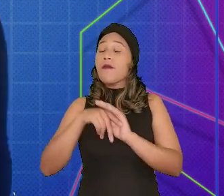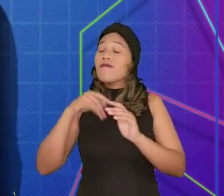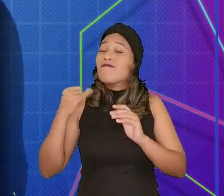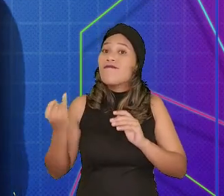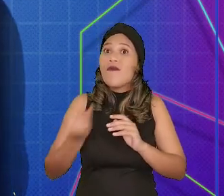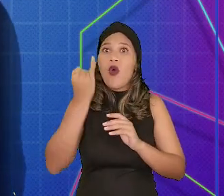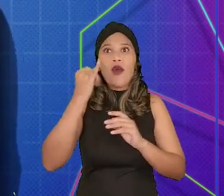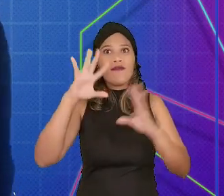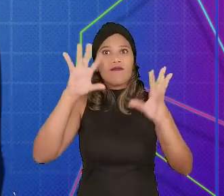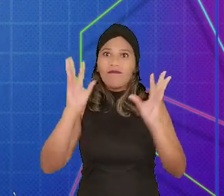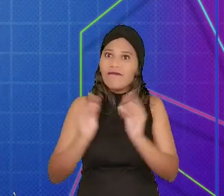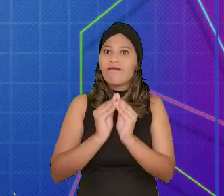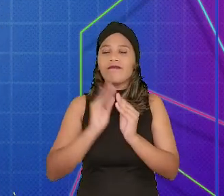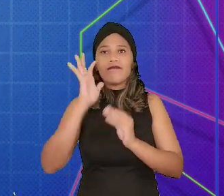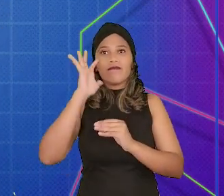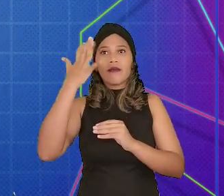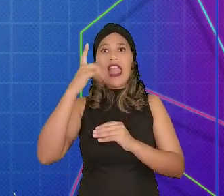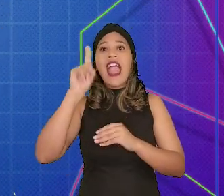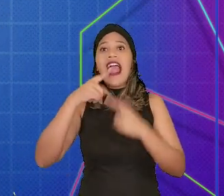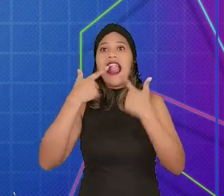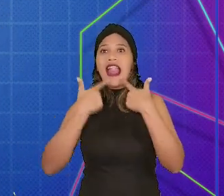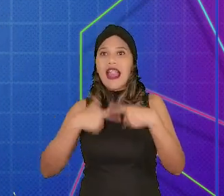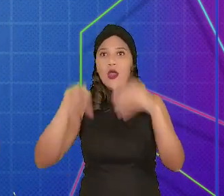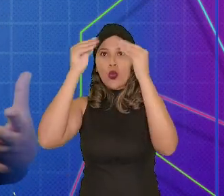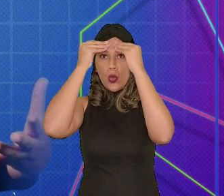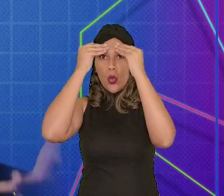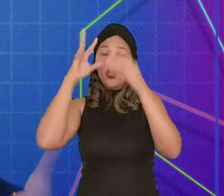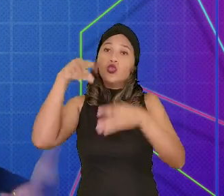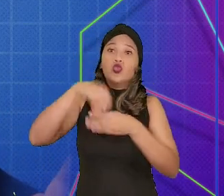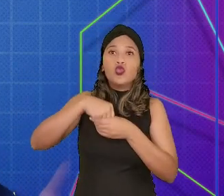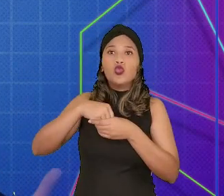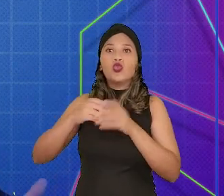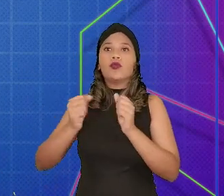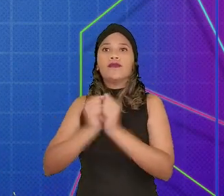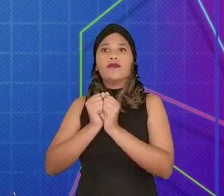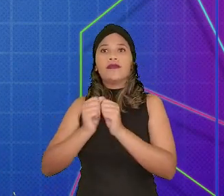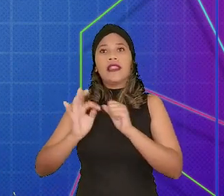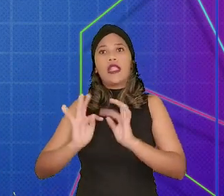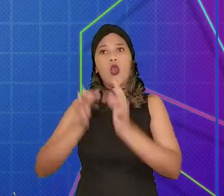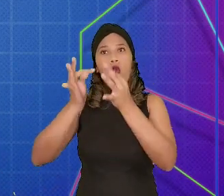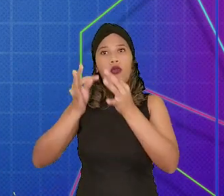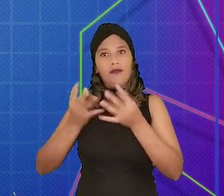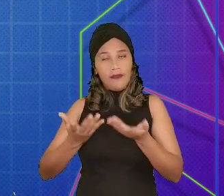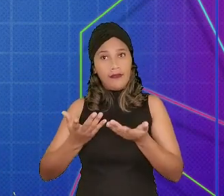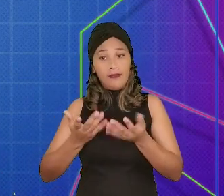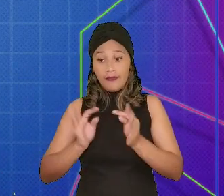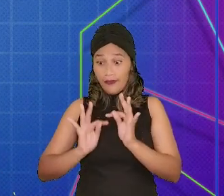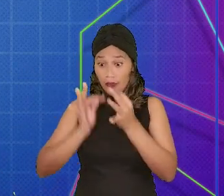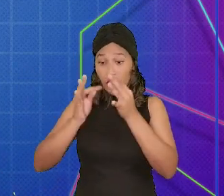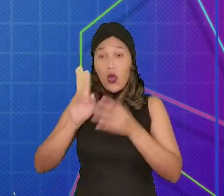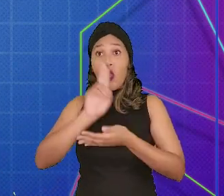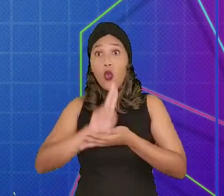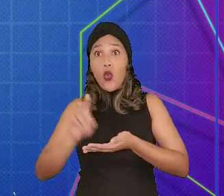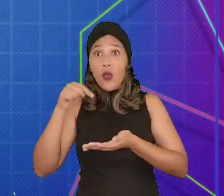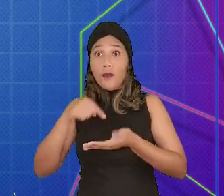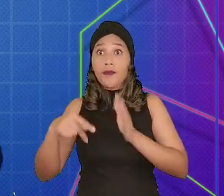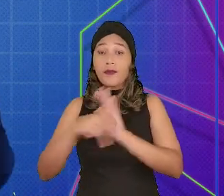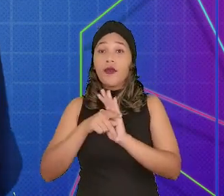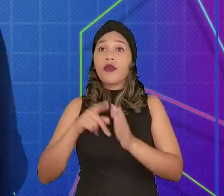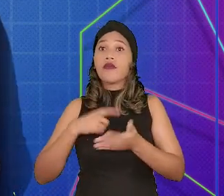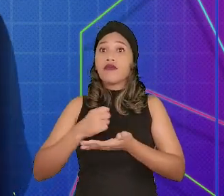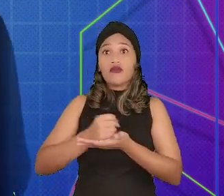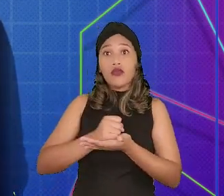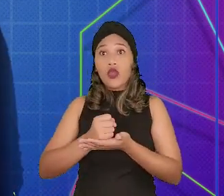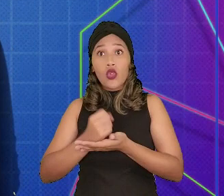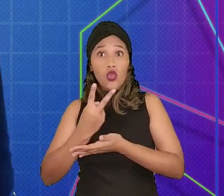que é importante de ser definido é o da linguagem, junto com as tecnologias que serão usadas. Em relação à tecnologia, pense se seu